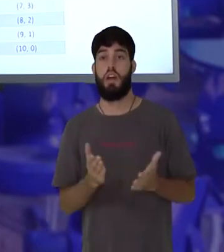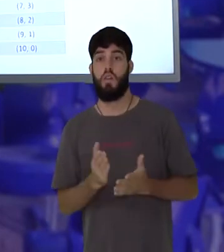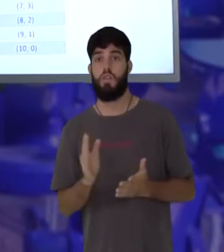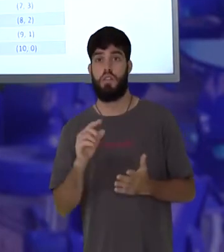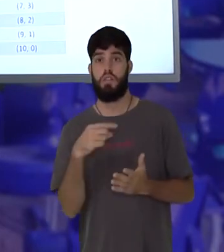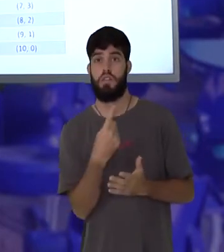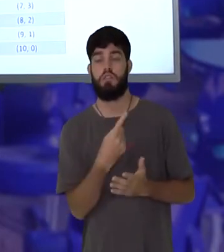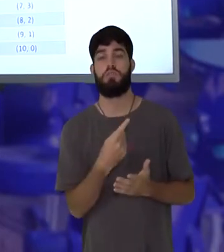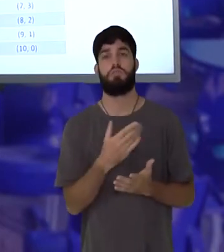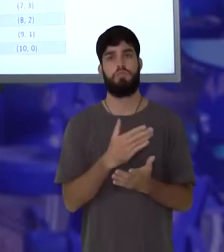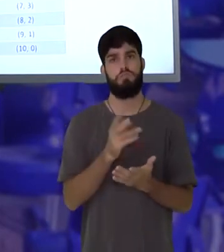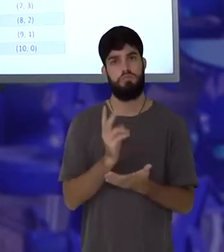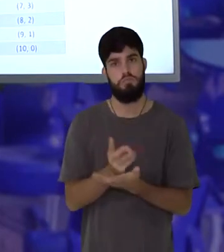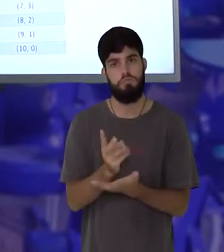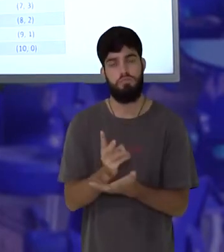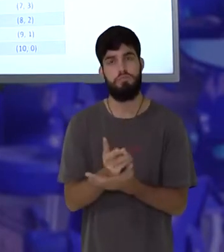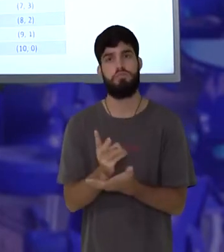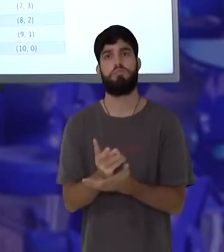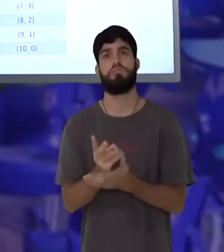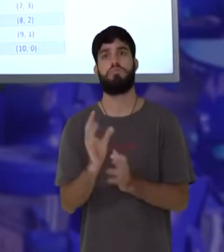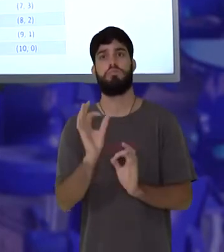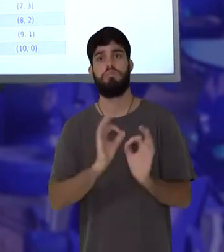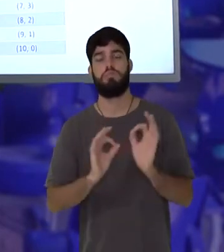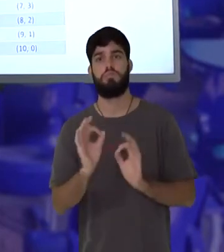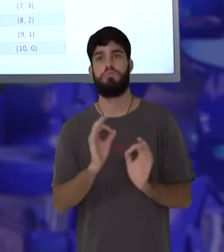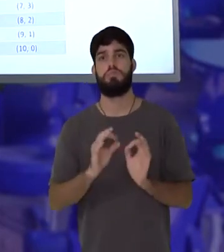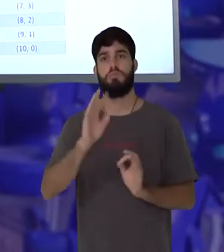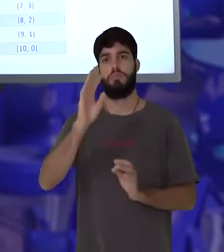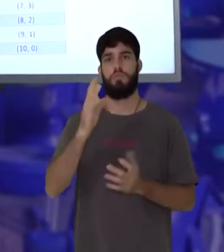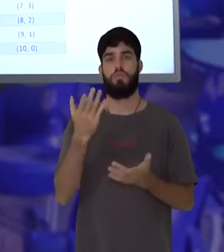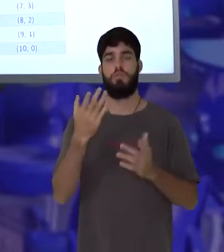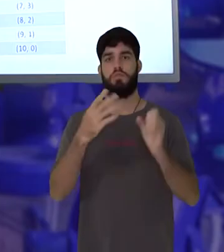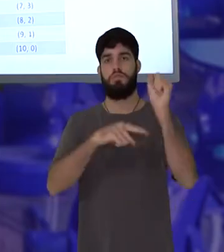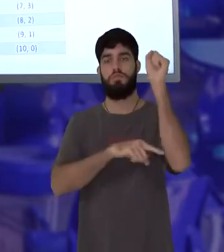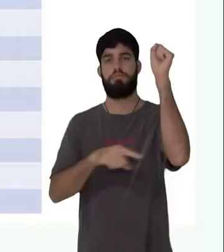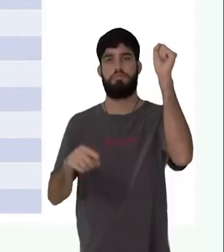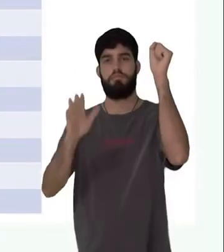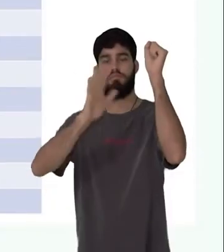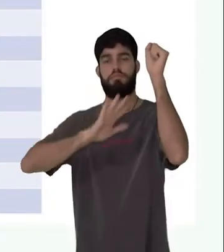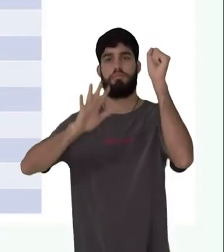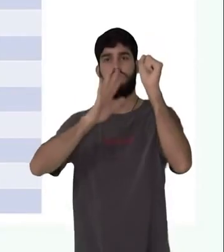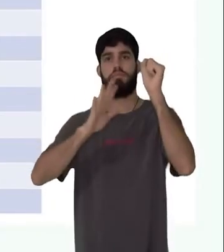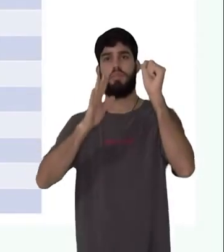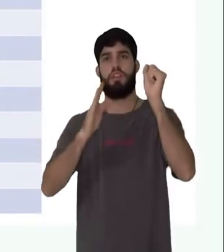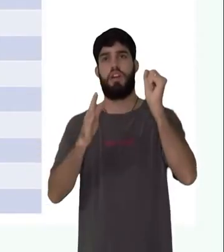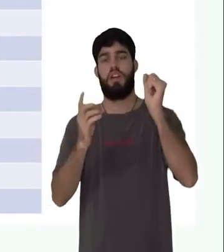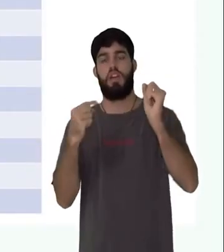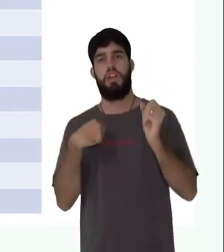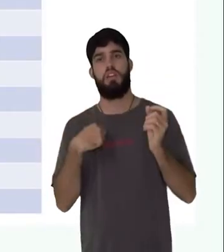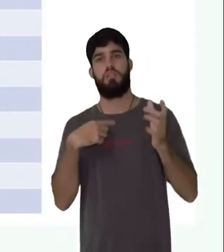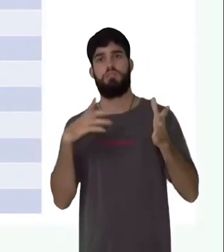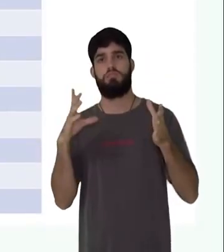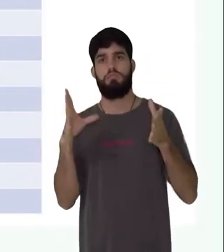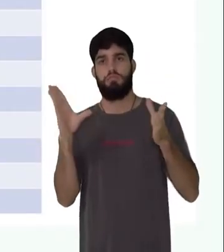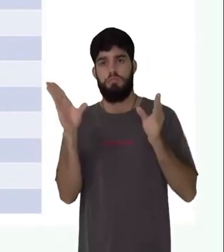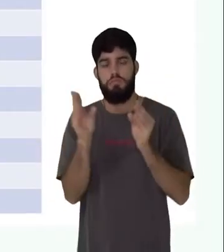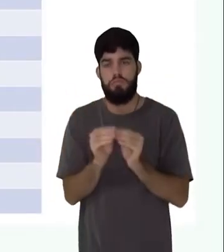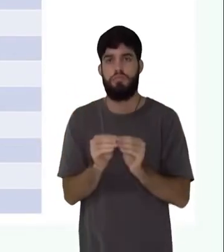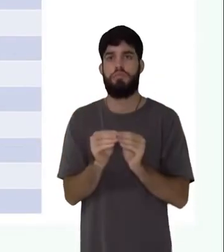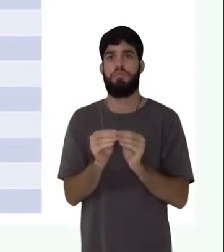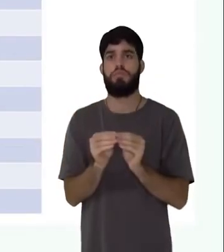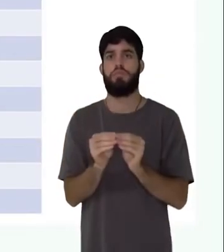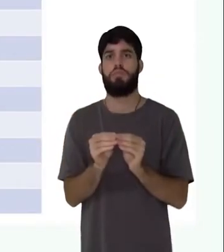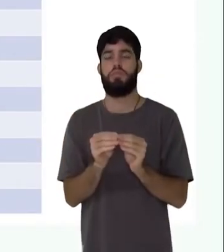vamos continuar para poder projetado no plano cartesiano aqui eu fiz uma redução da tabela anterior